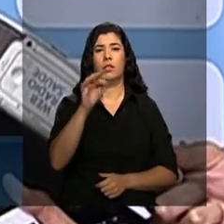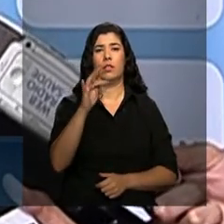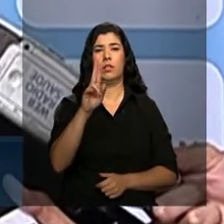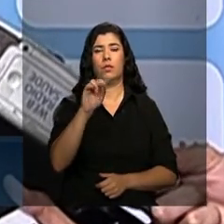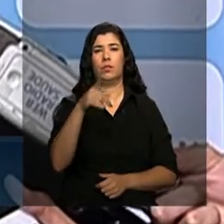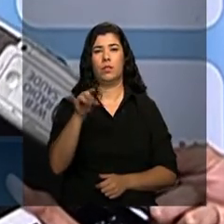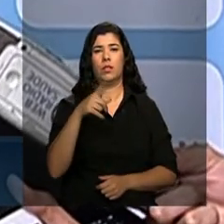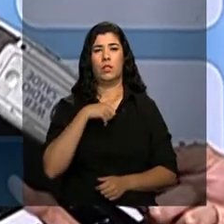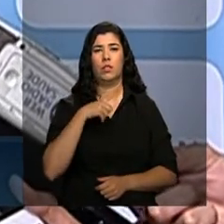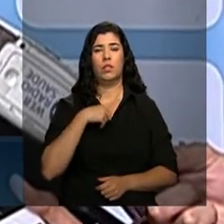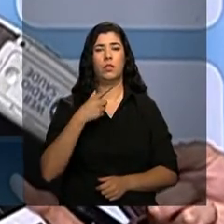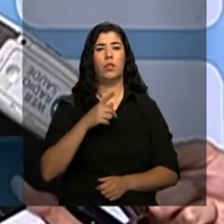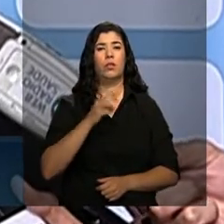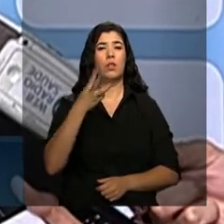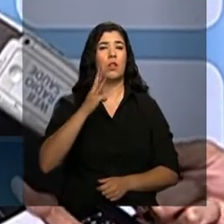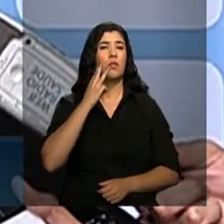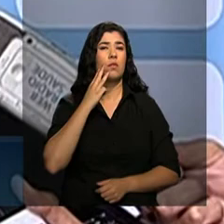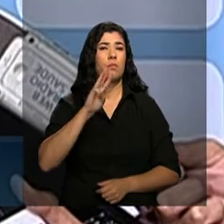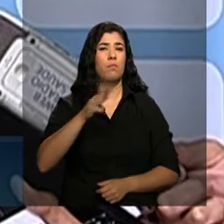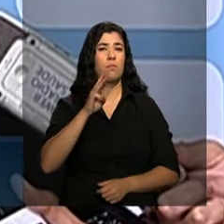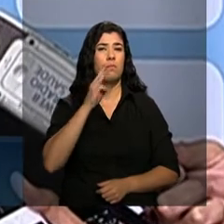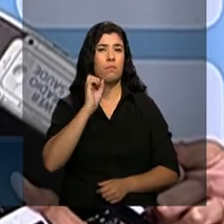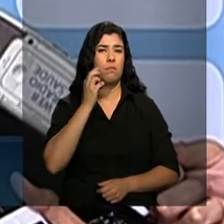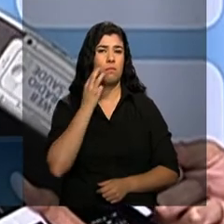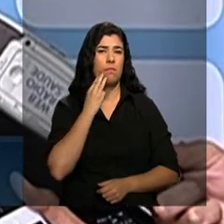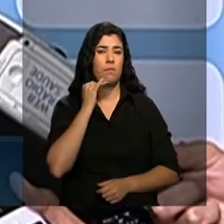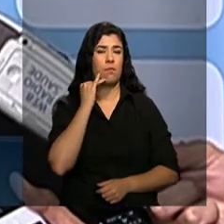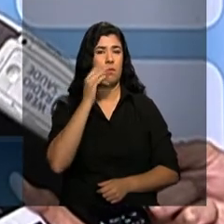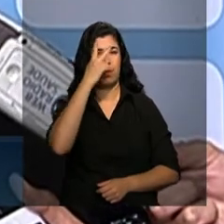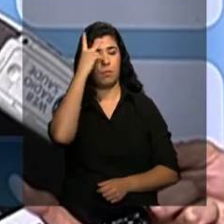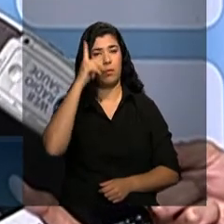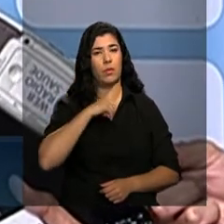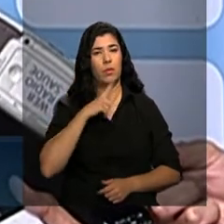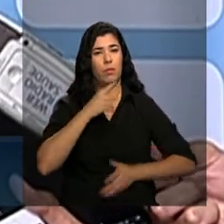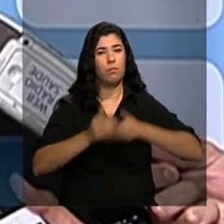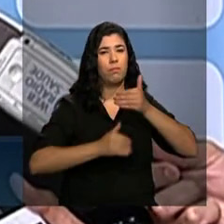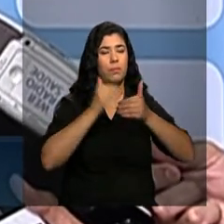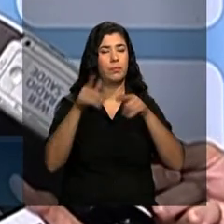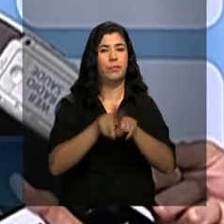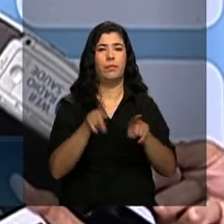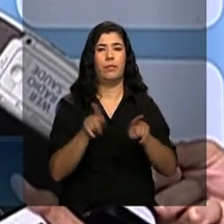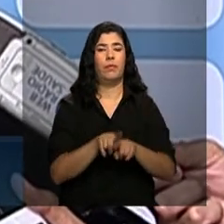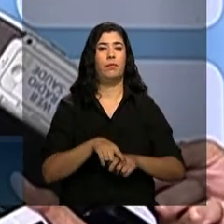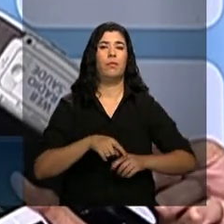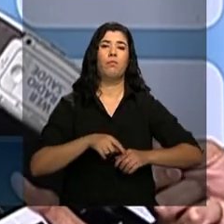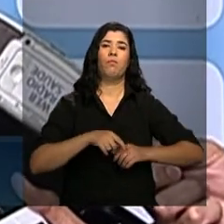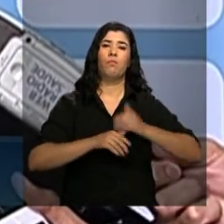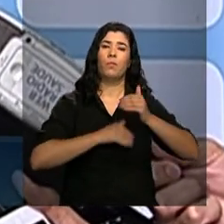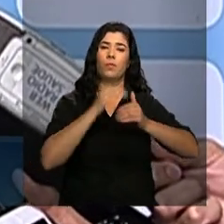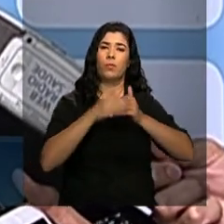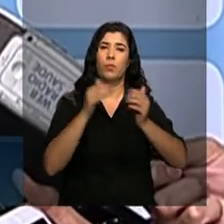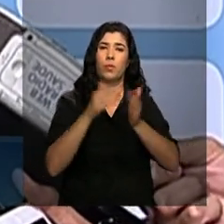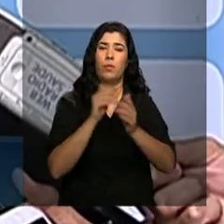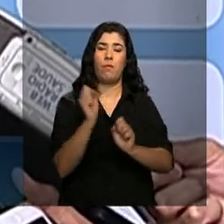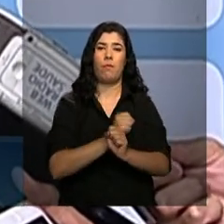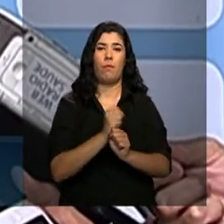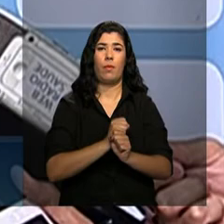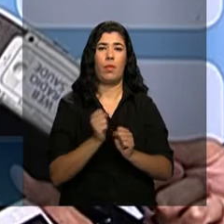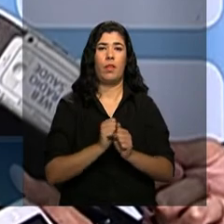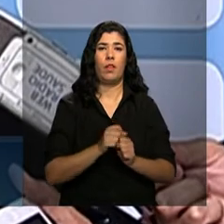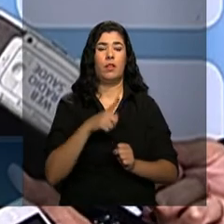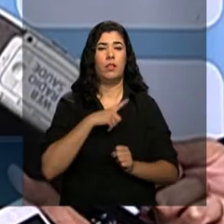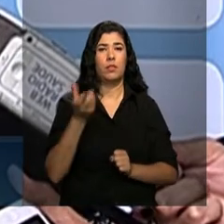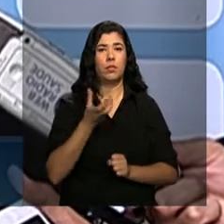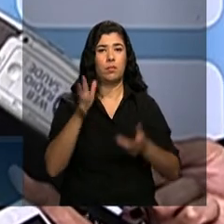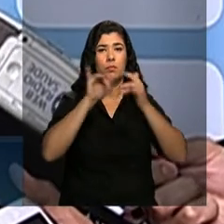de transfusões feitas no ano passado, portanto, muito significativo. E, progressivamente, até o final do ano, nós pretendemos lançar os demais